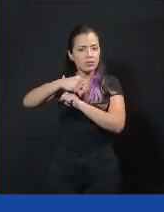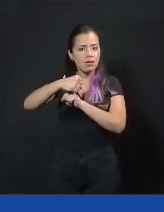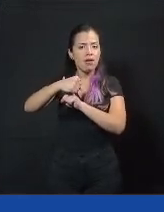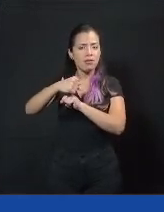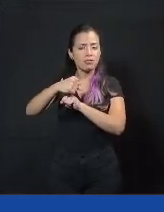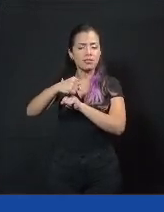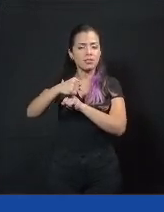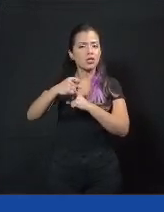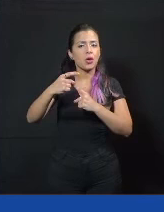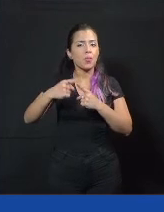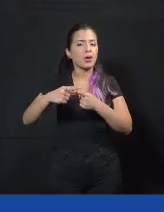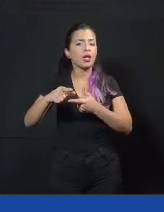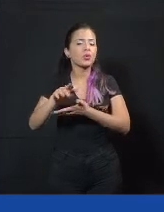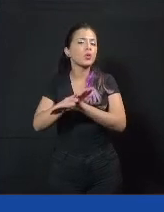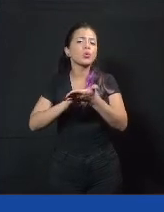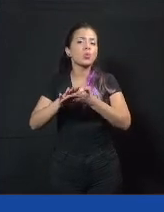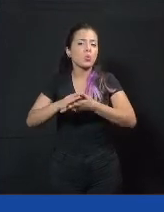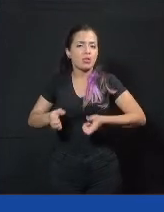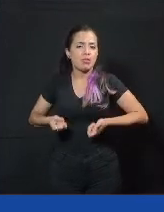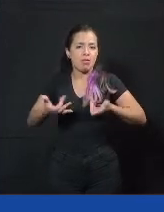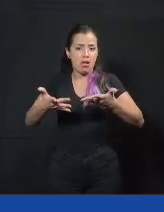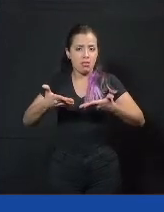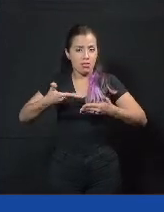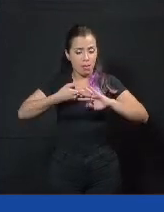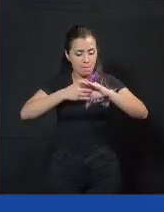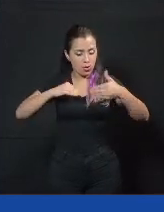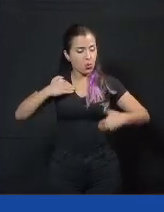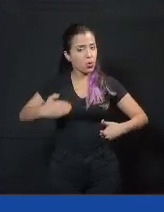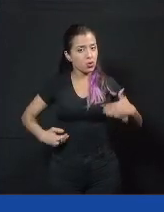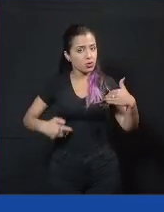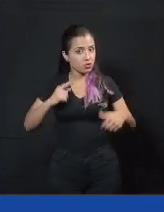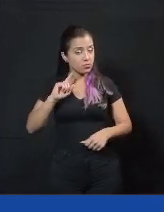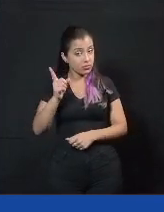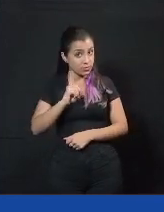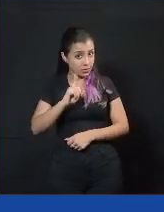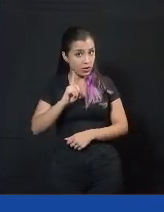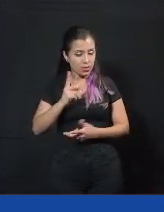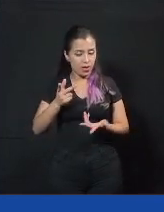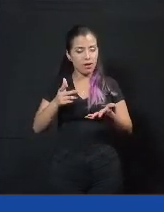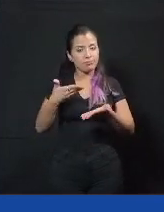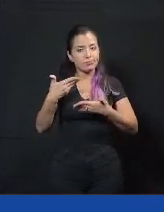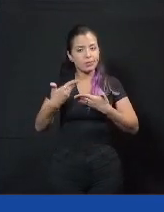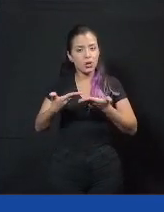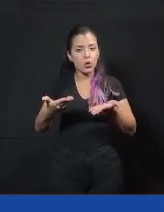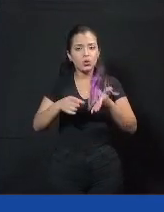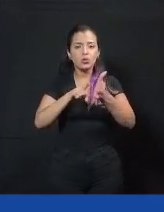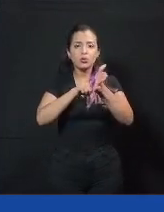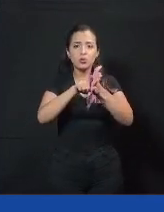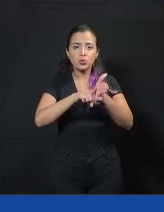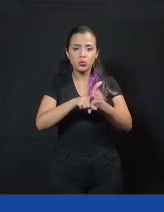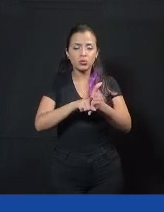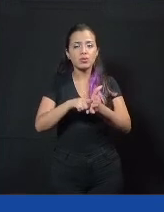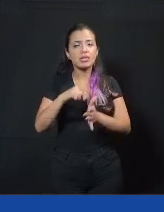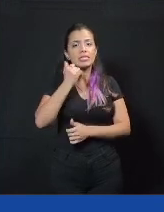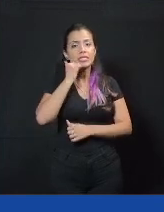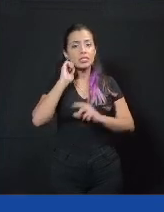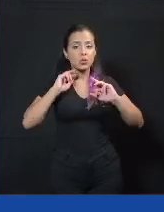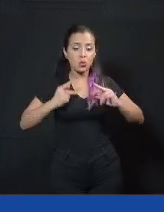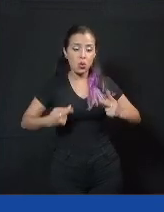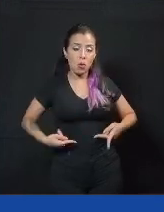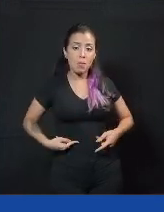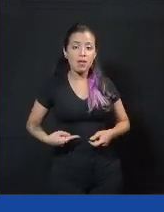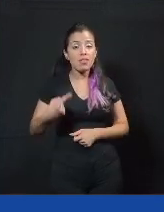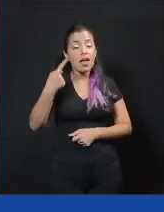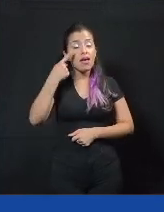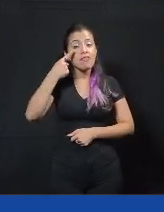de formas biológicas, né? As ciências humanas continuam lidando com o racismo como